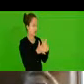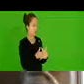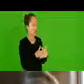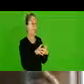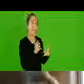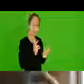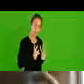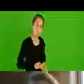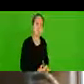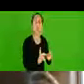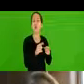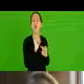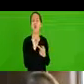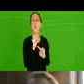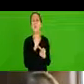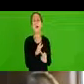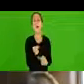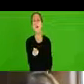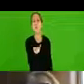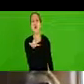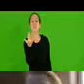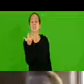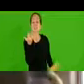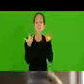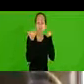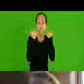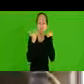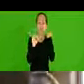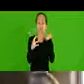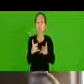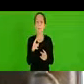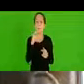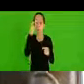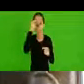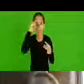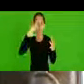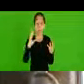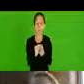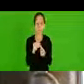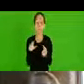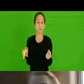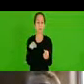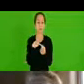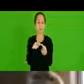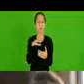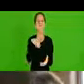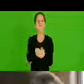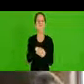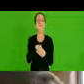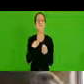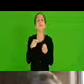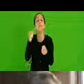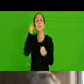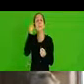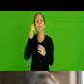mensurá-los ou para objetivá-los, buscar o processo da sua objetivação,